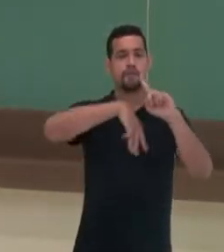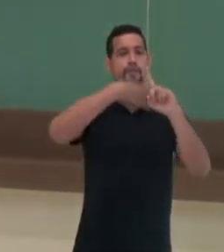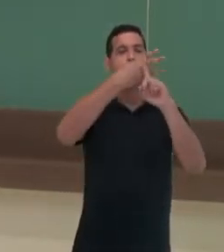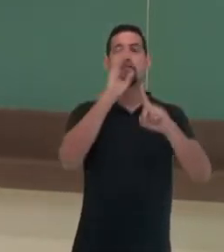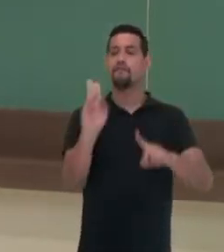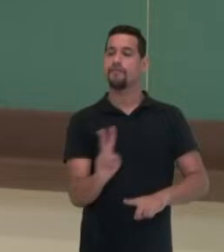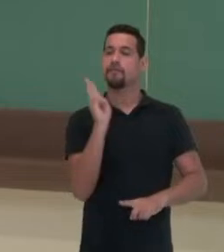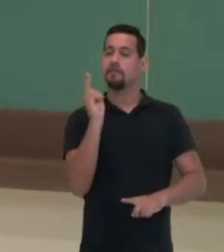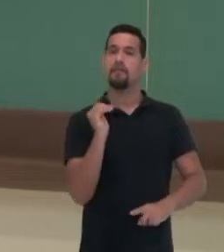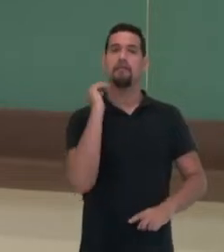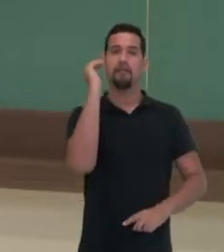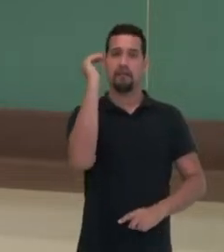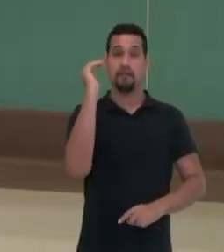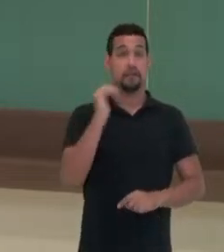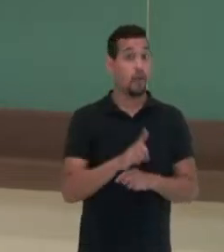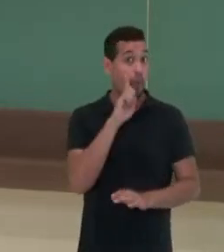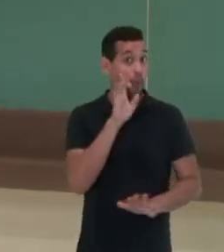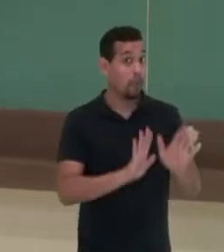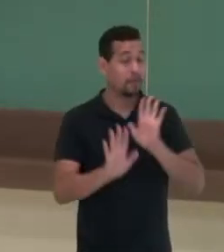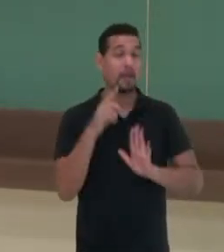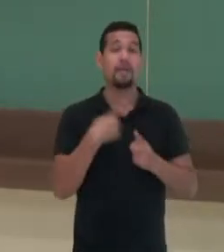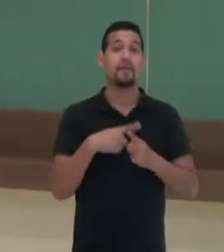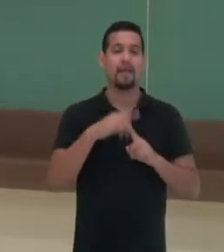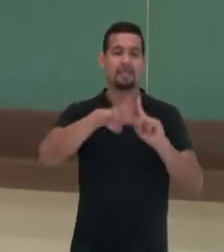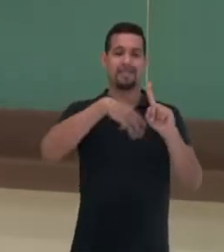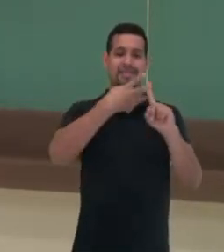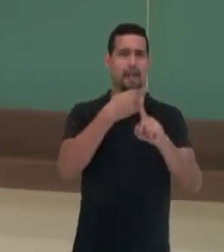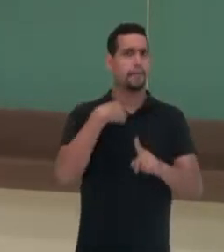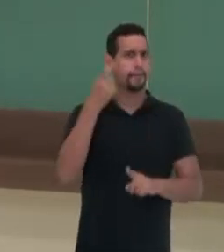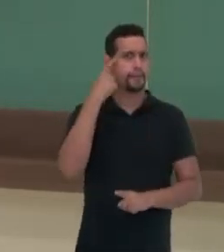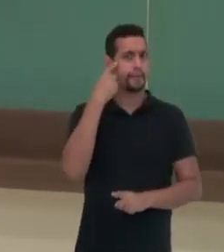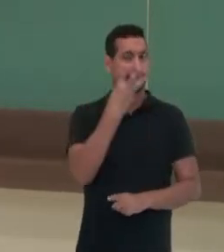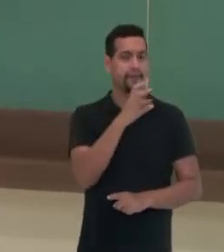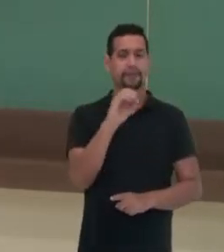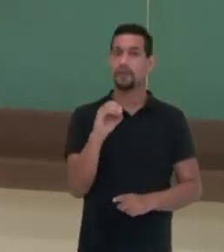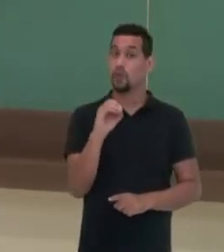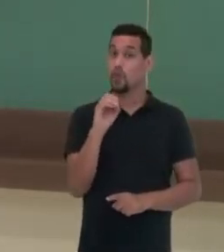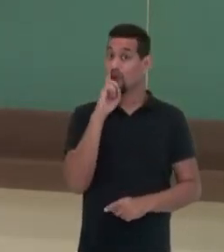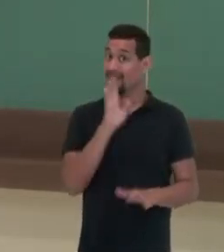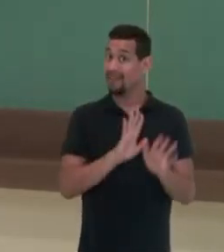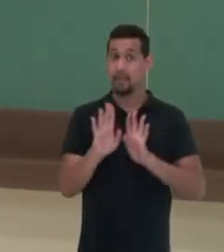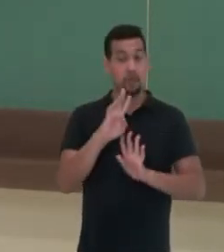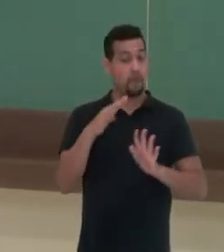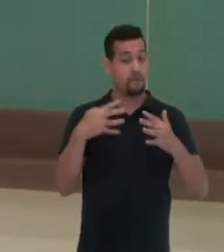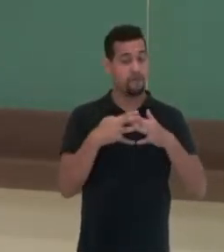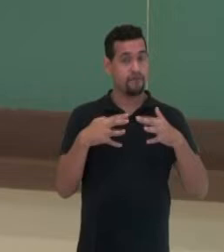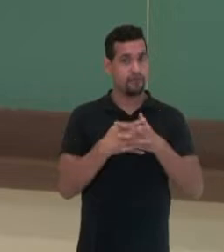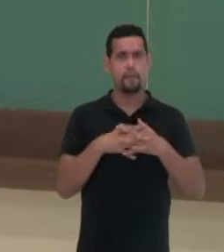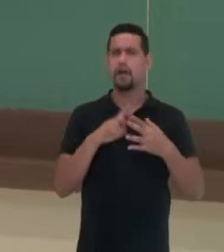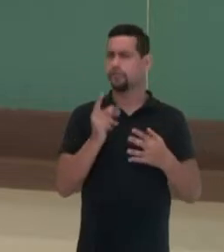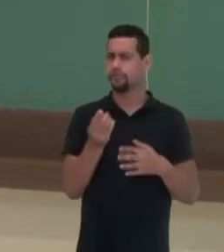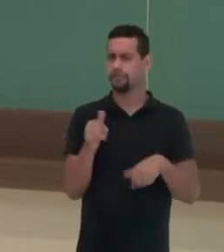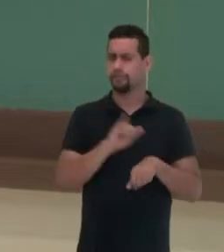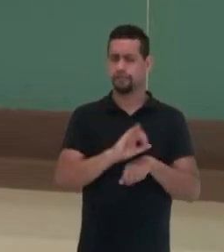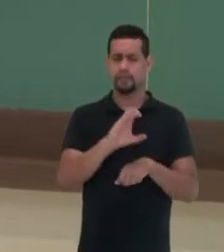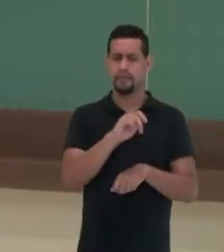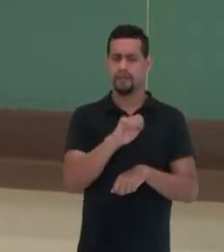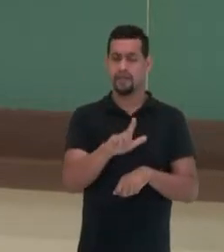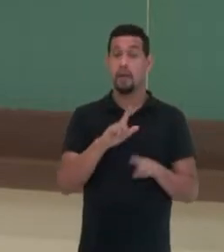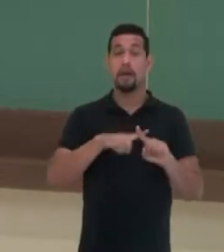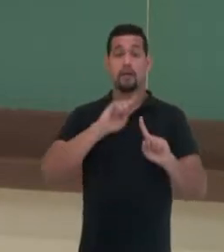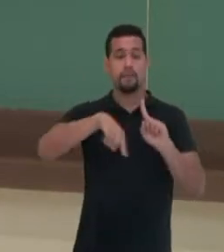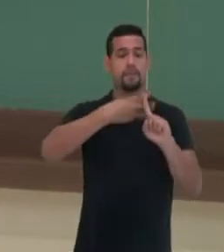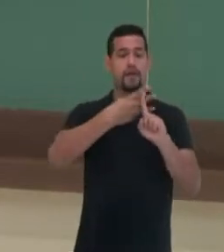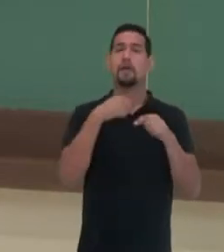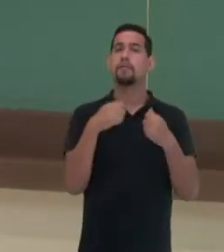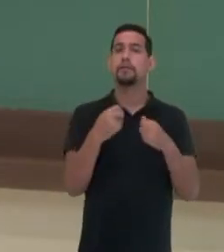valor inicial? Cuidado, falando em triplicar, você pode querer usar o 300 aqui, tá? Mas eu já tenho capital. Então, para ele triplicar,